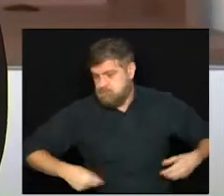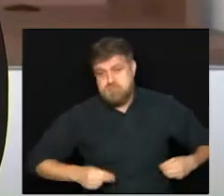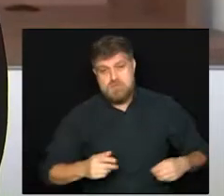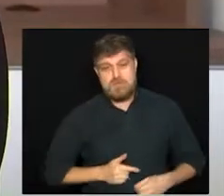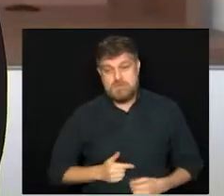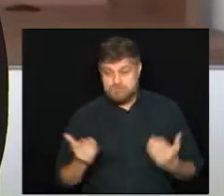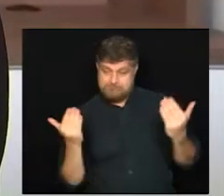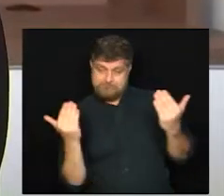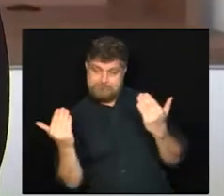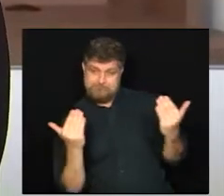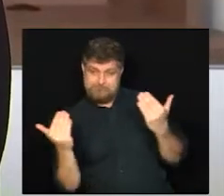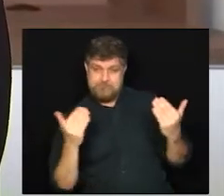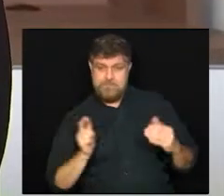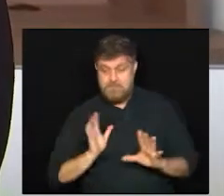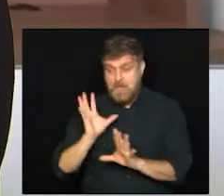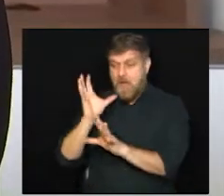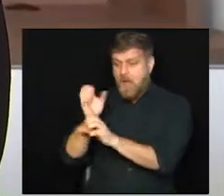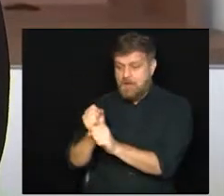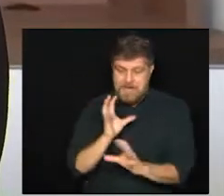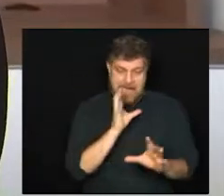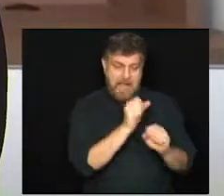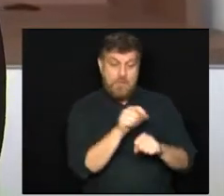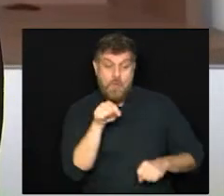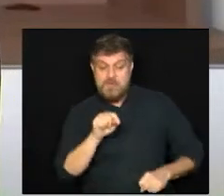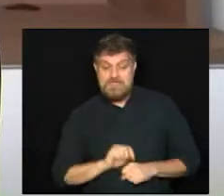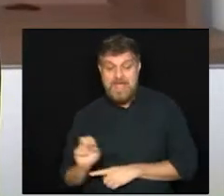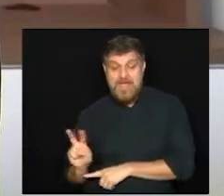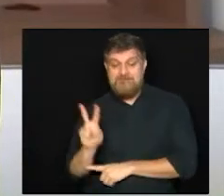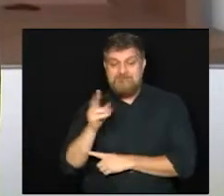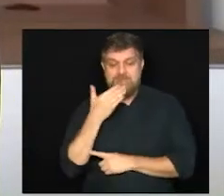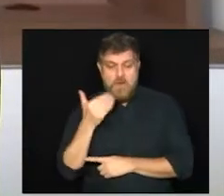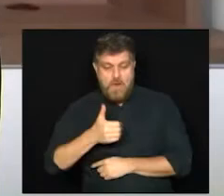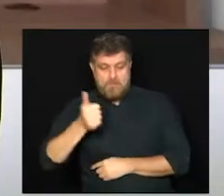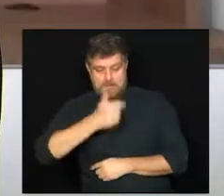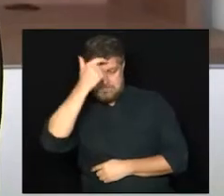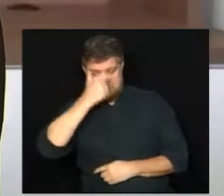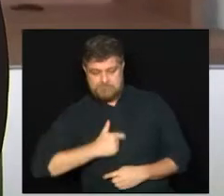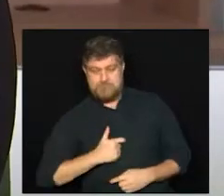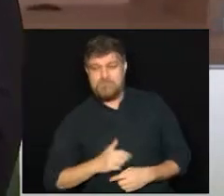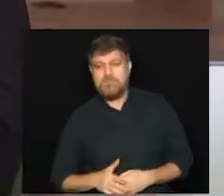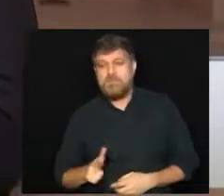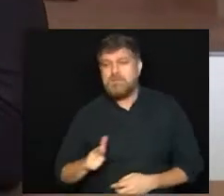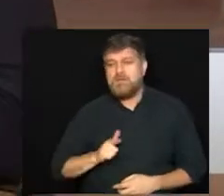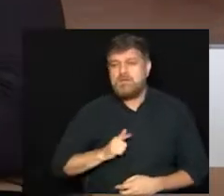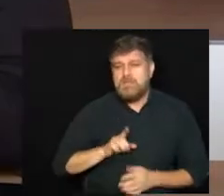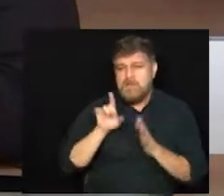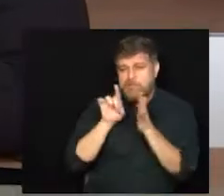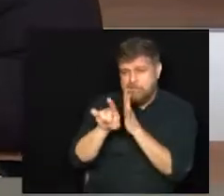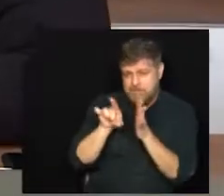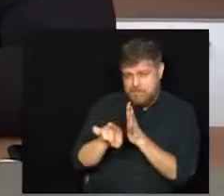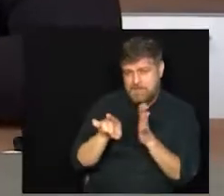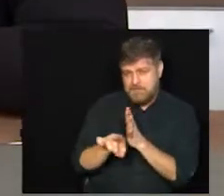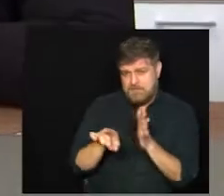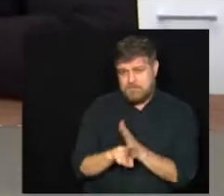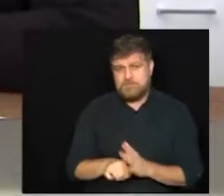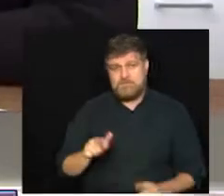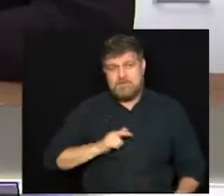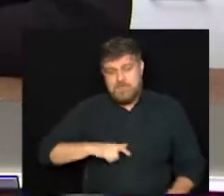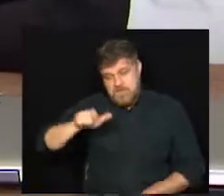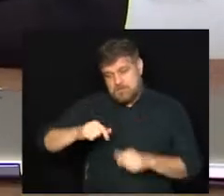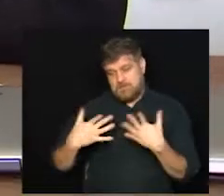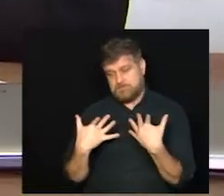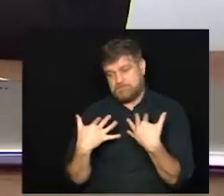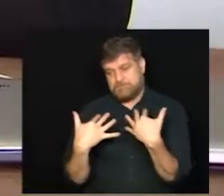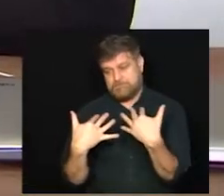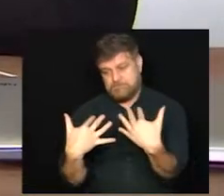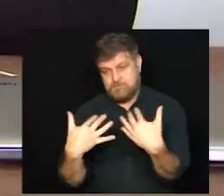A gente vai ver o cálculo onde vai ter mais vantagem ali a entrega da declaração. Bom, existem mais algumas perguntas, certamente que o pessoal que está